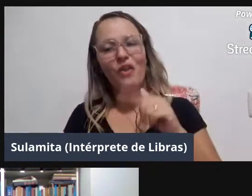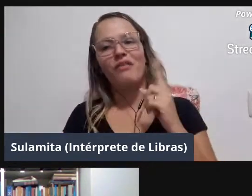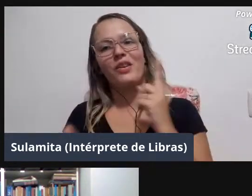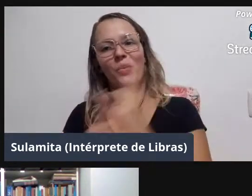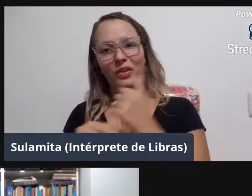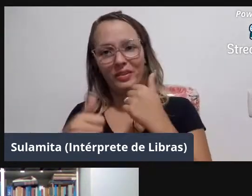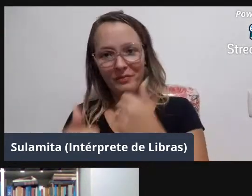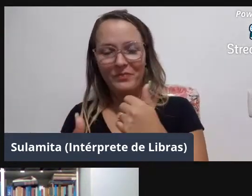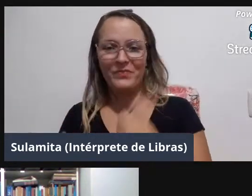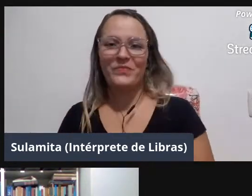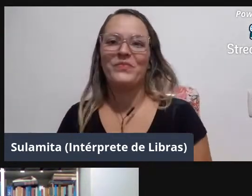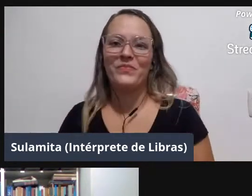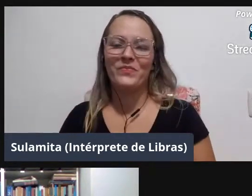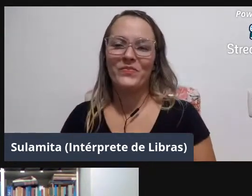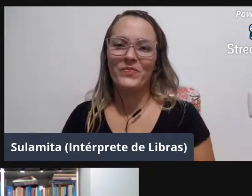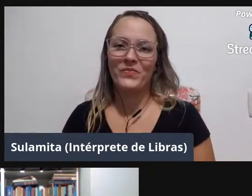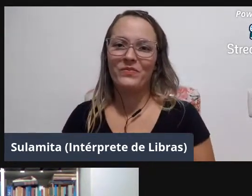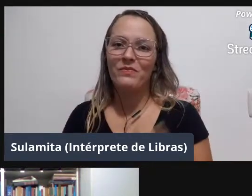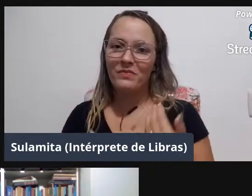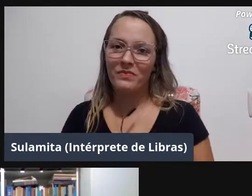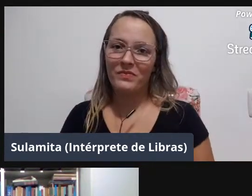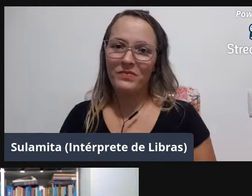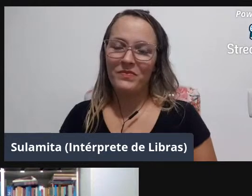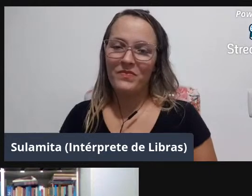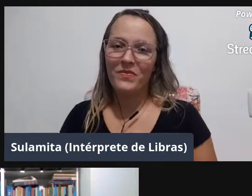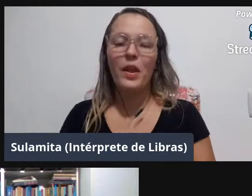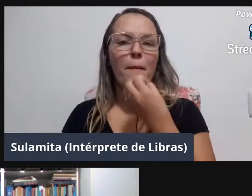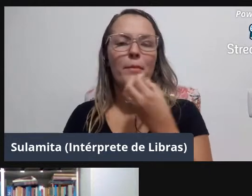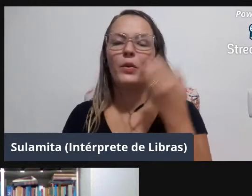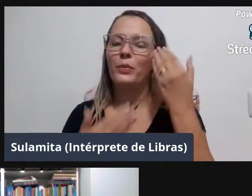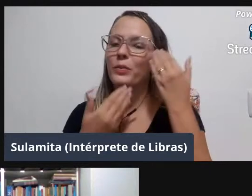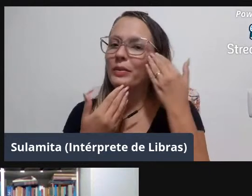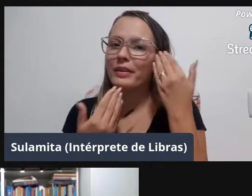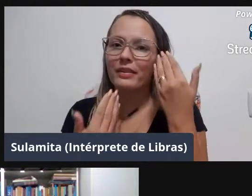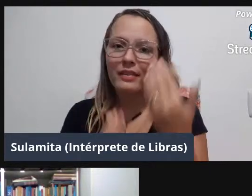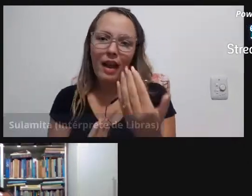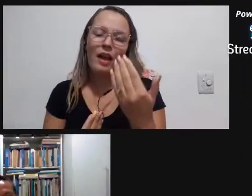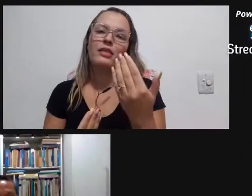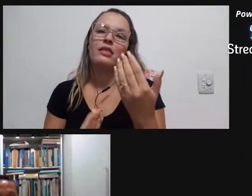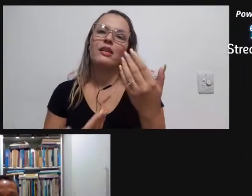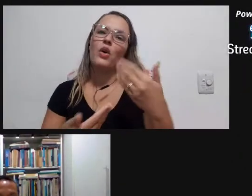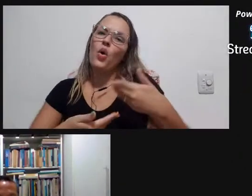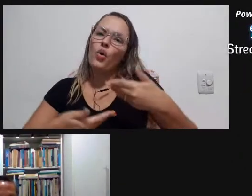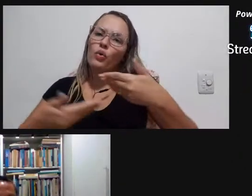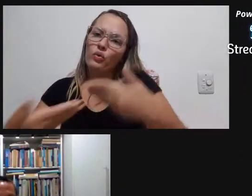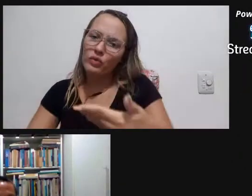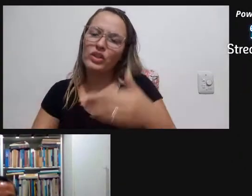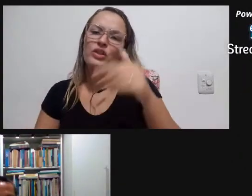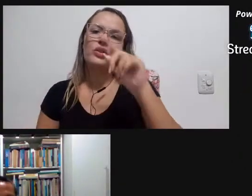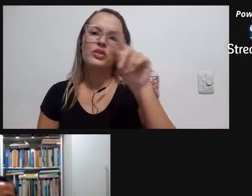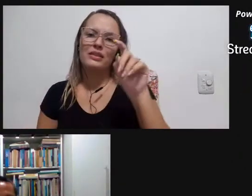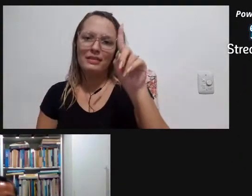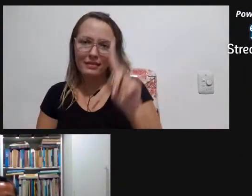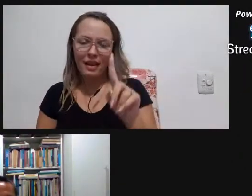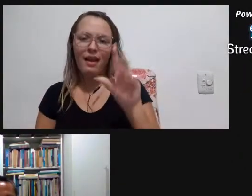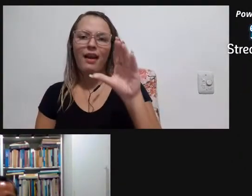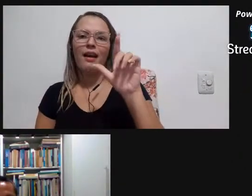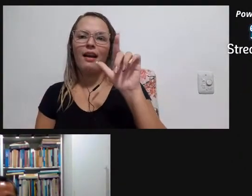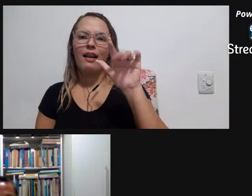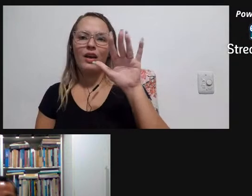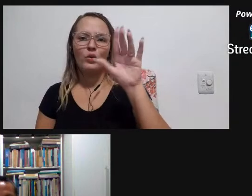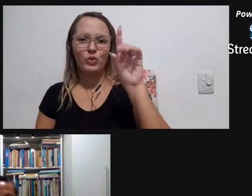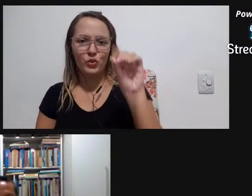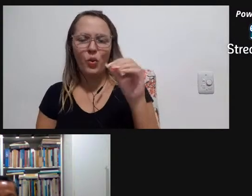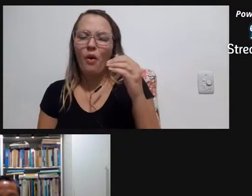seu. Obrigado. Bom, muito obrigada pelo convite, Zé Cláudio. Foi um prazer, uma honra